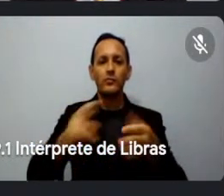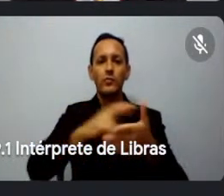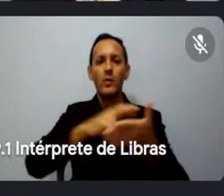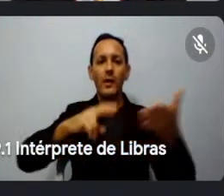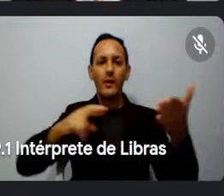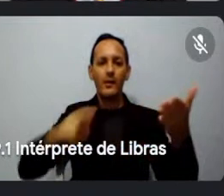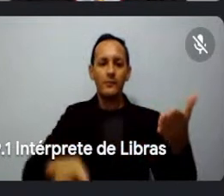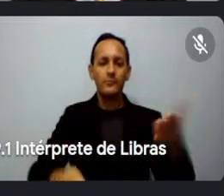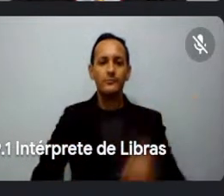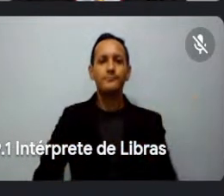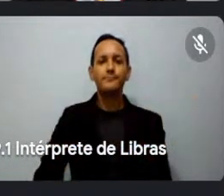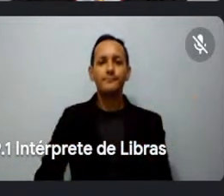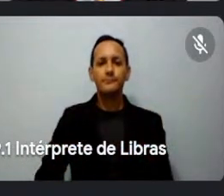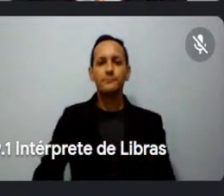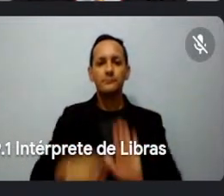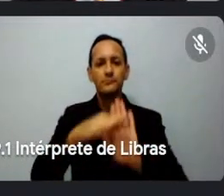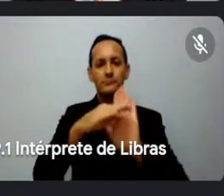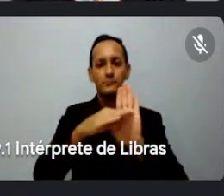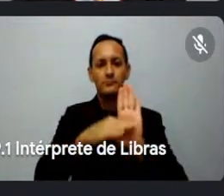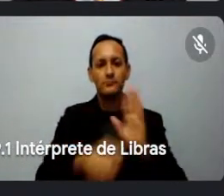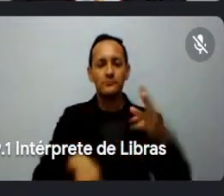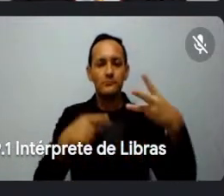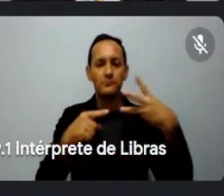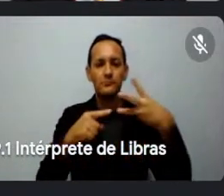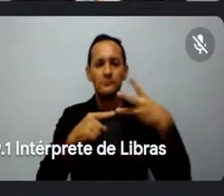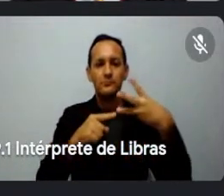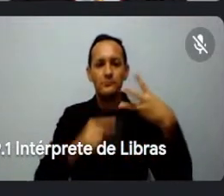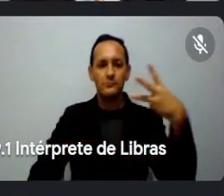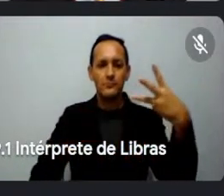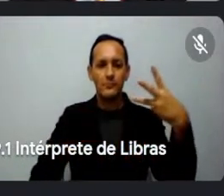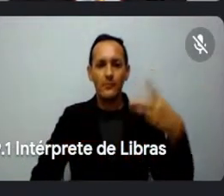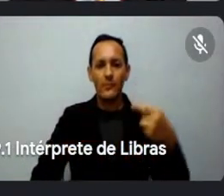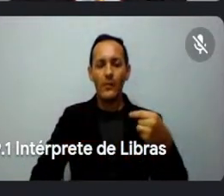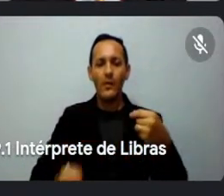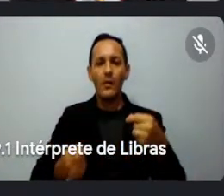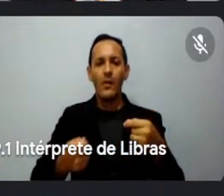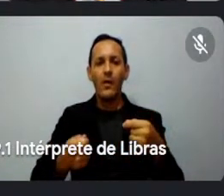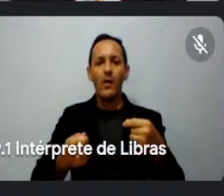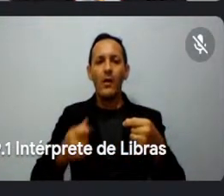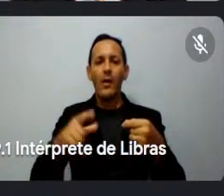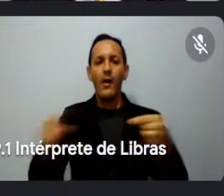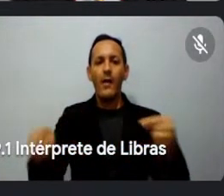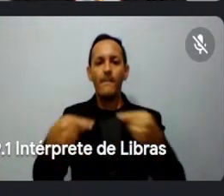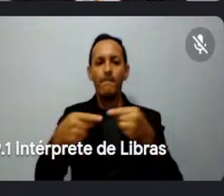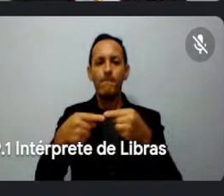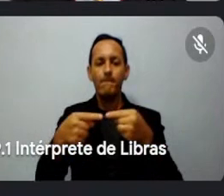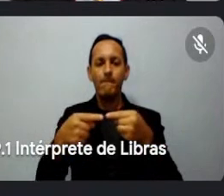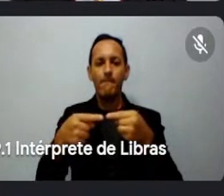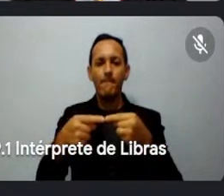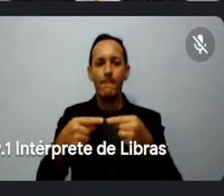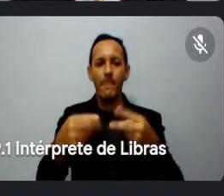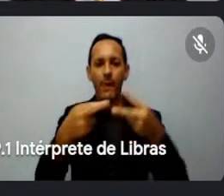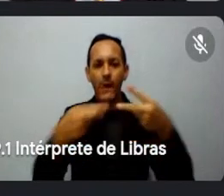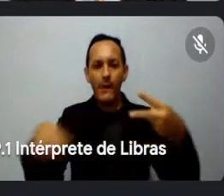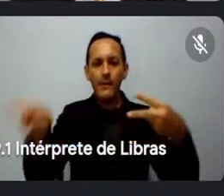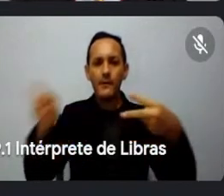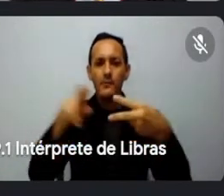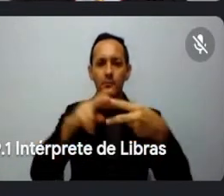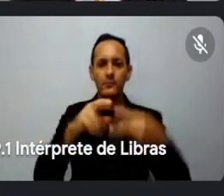3 item 3 da pauta recurso eleitoral nº 06 64 64 x